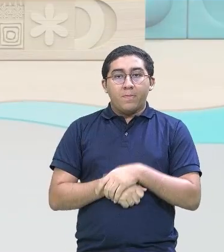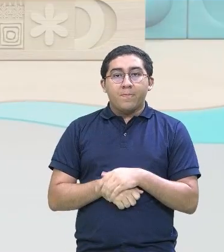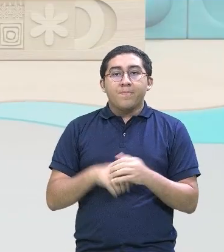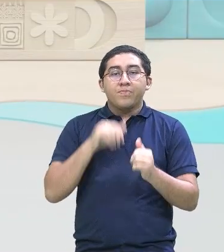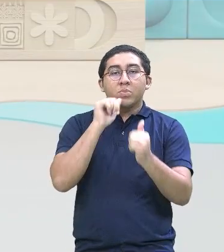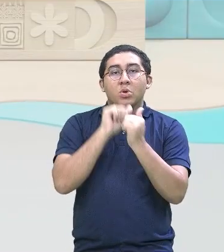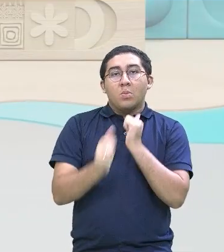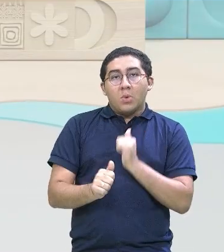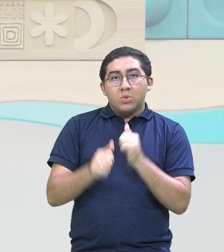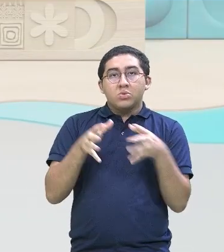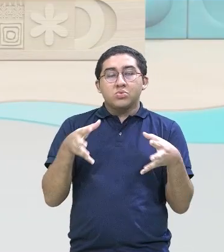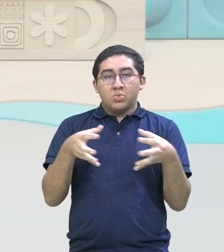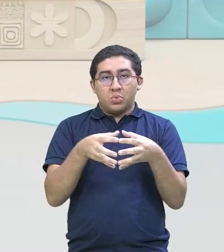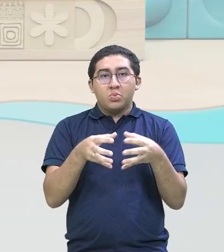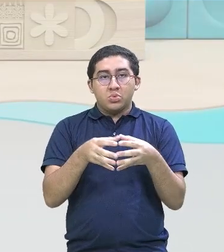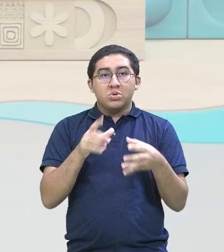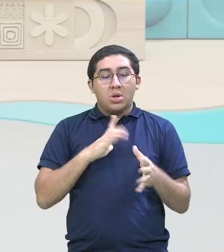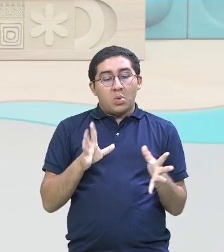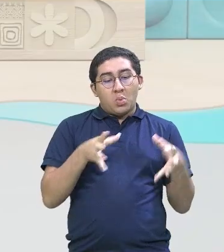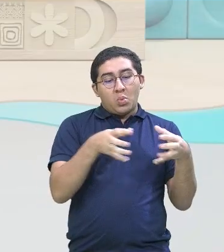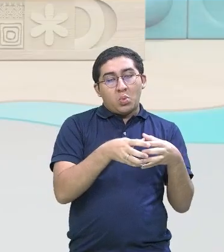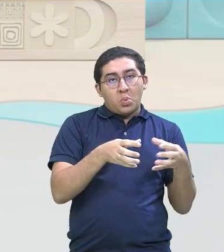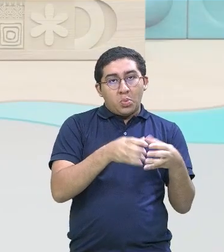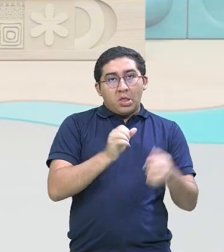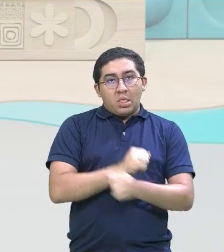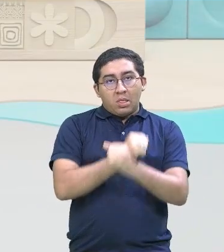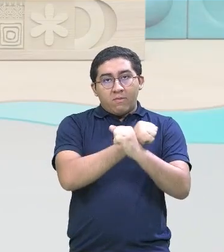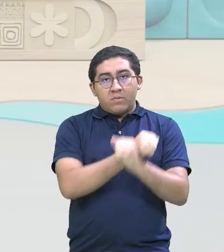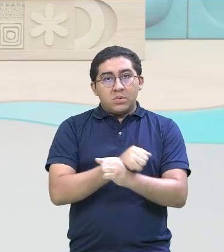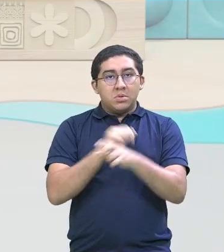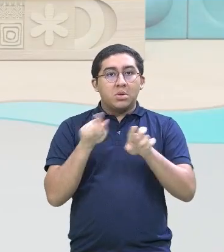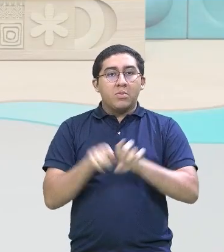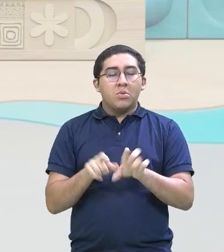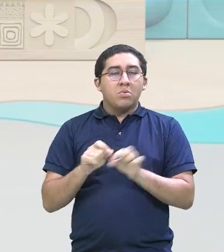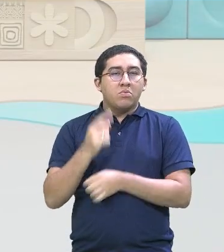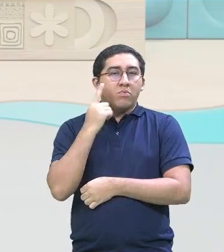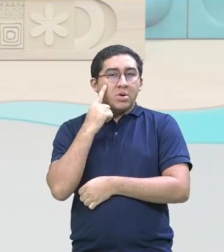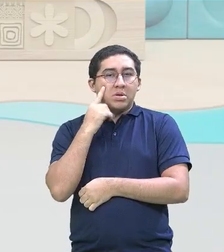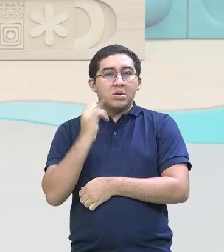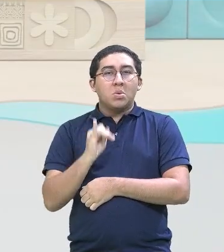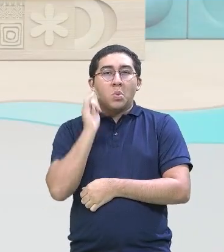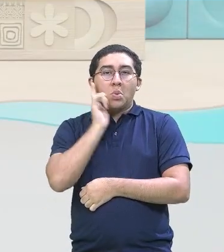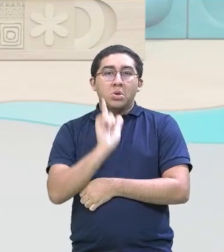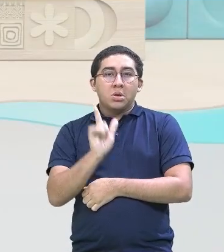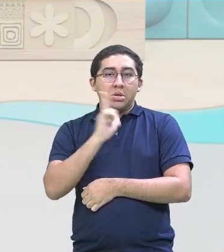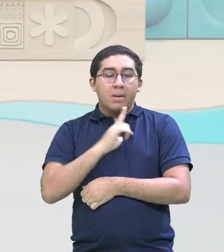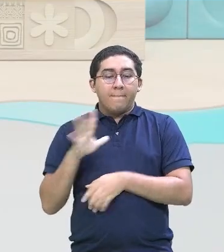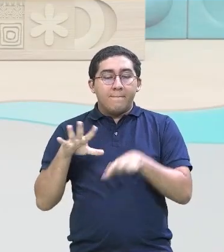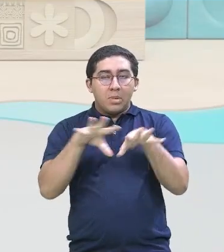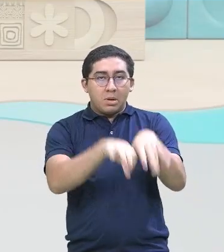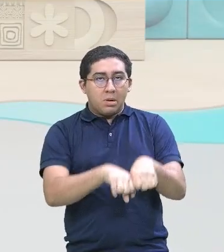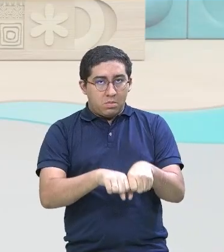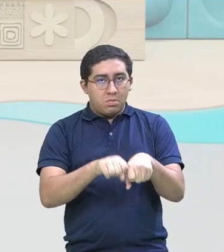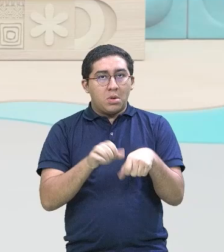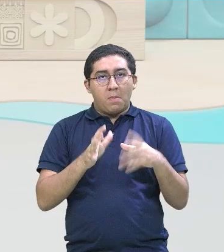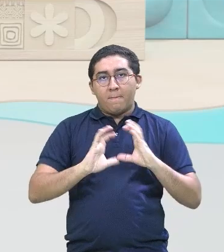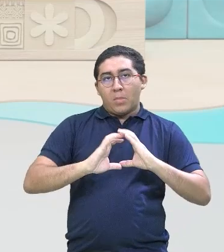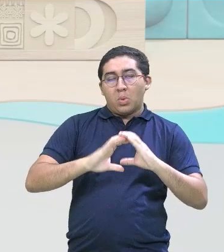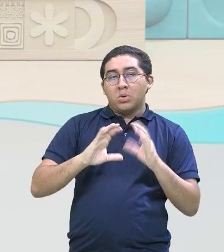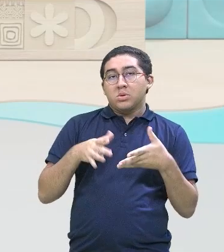equipes, tem a equipe da defesa que vai estar tentando roubar essa bola. Então, um jogador que pensa de